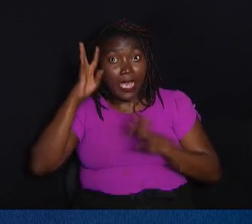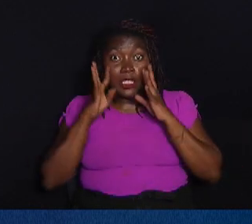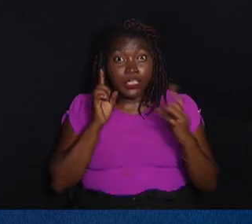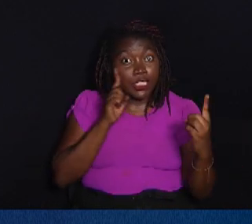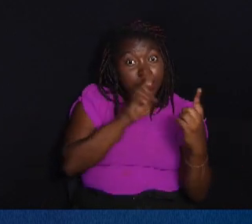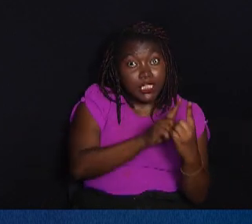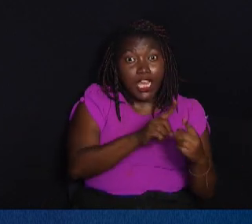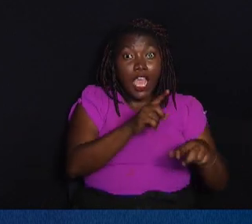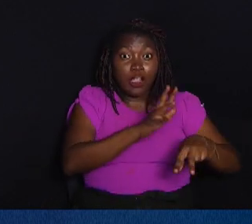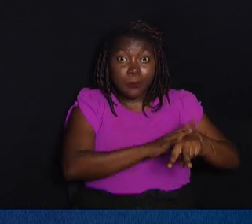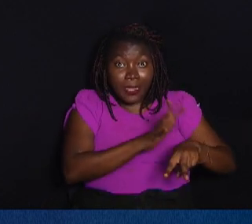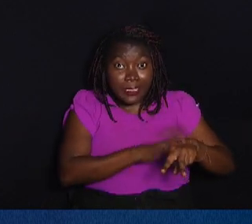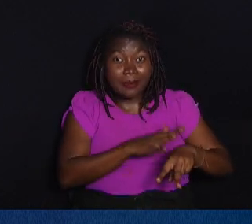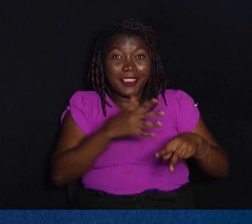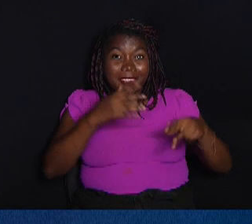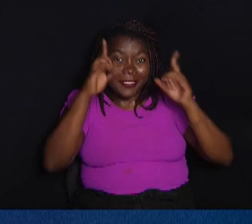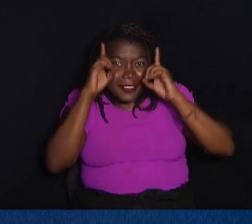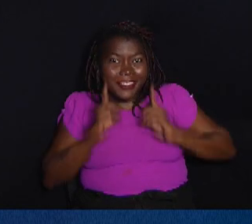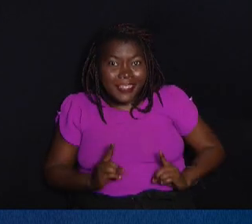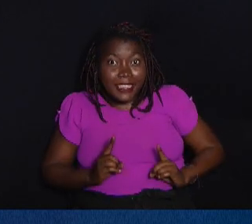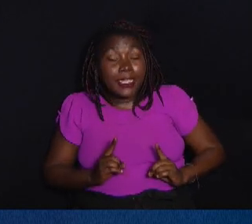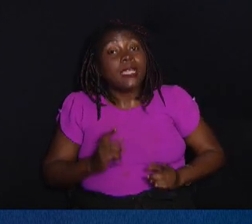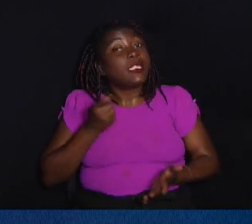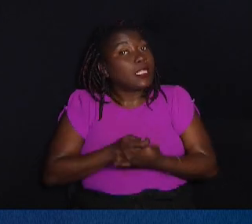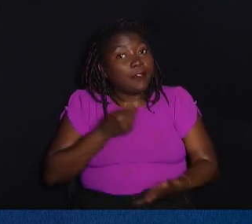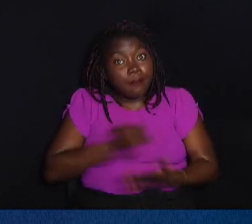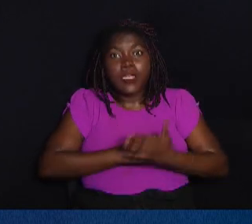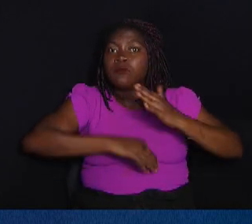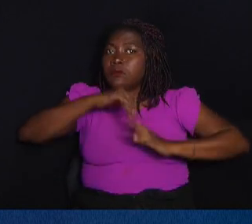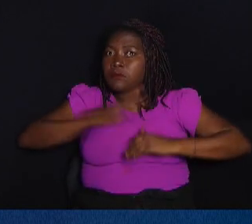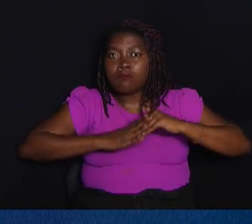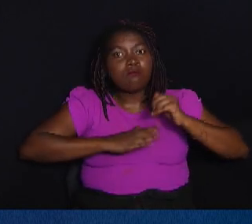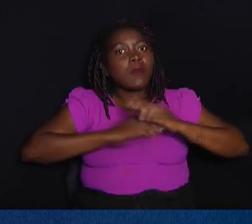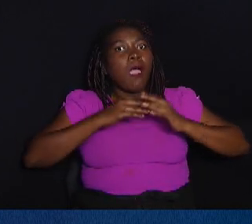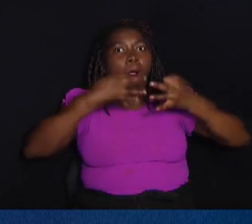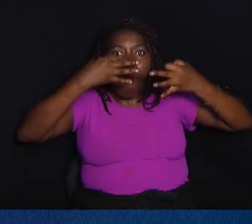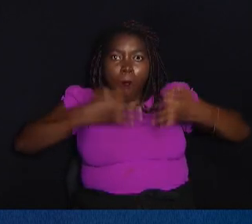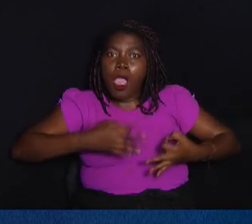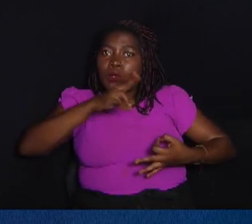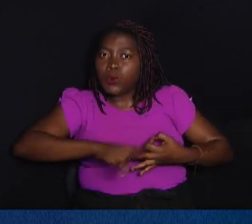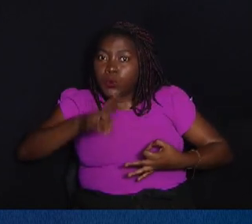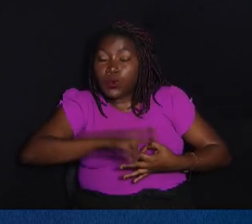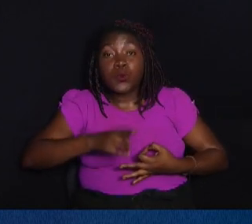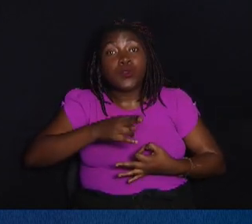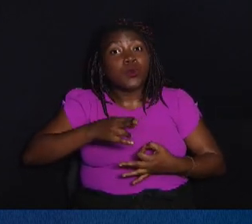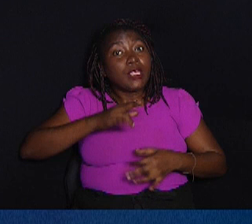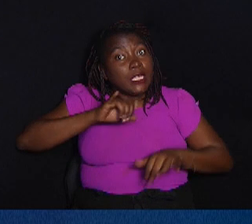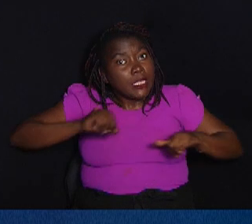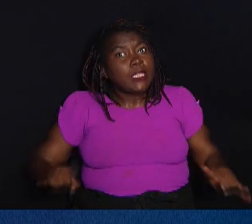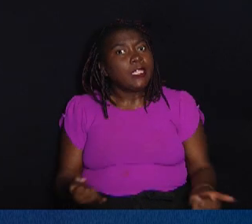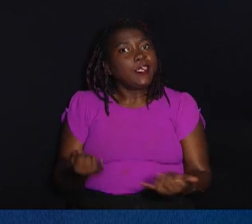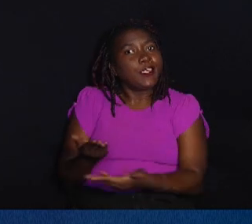aos pacientes com necessidades especiais deverão ser capacitados para o correto uso e aproveitamento dos recursos